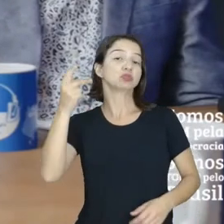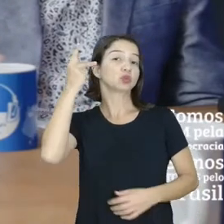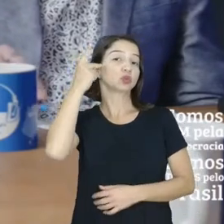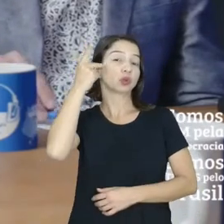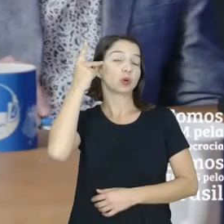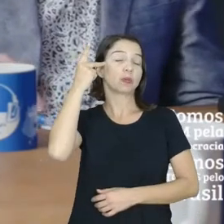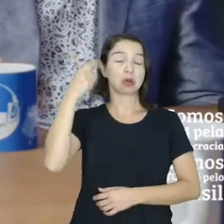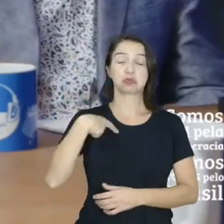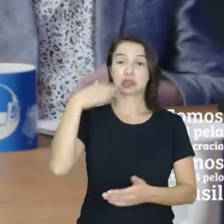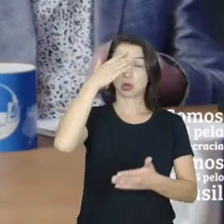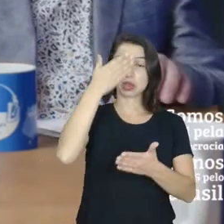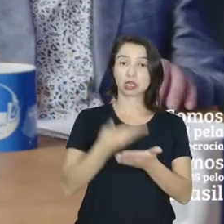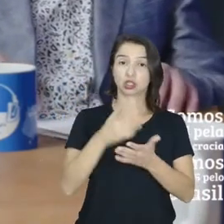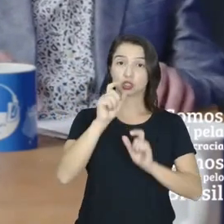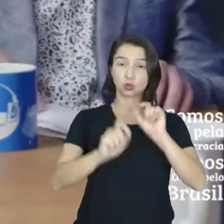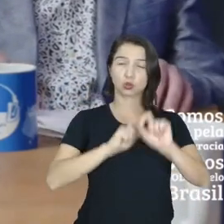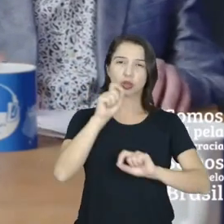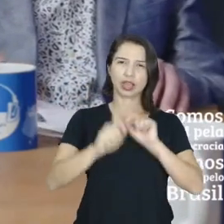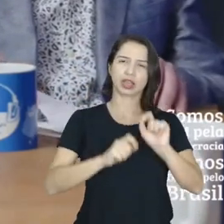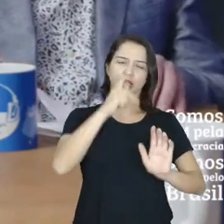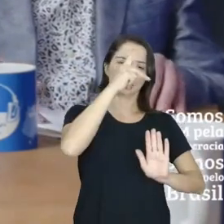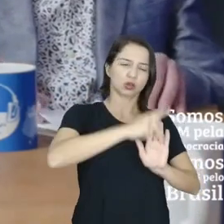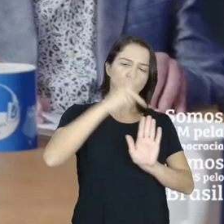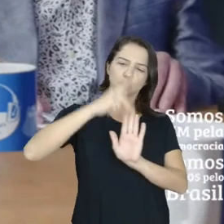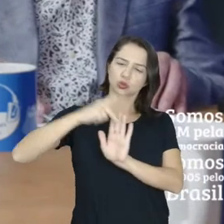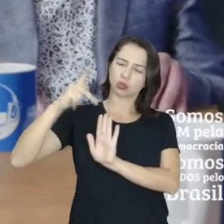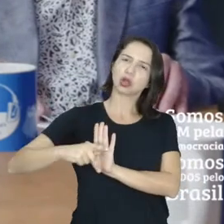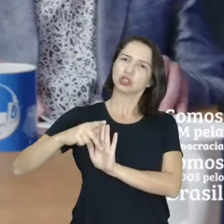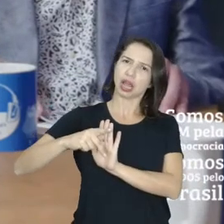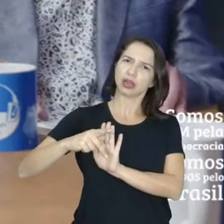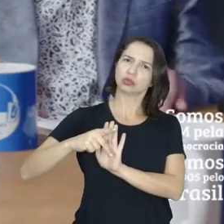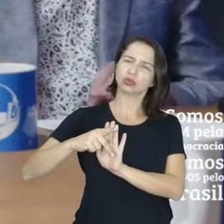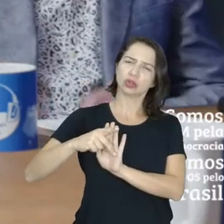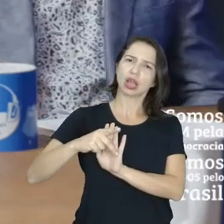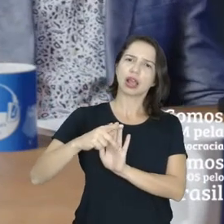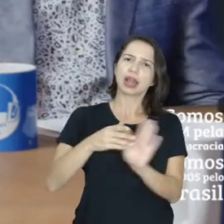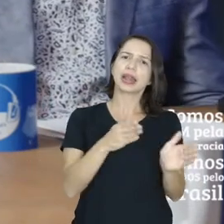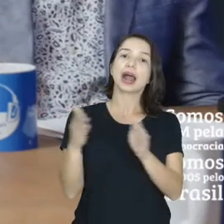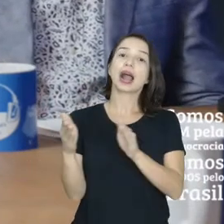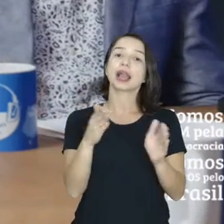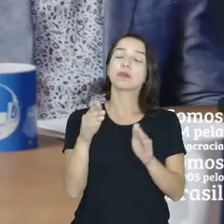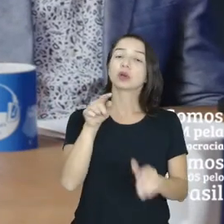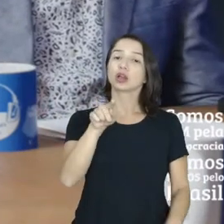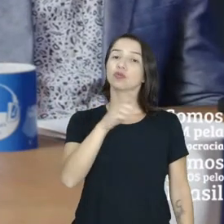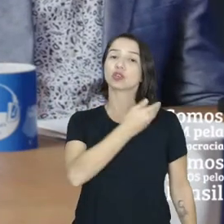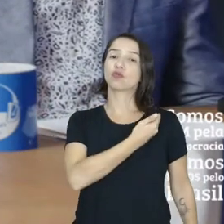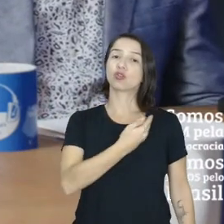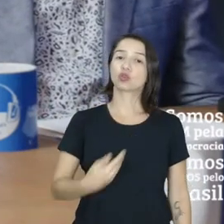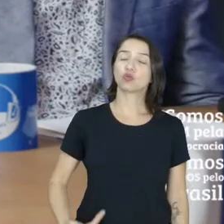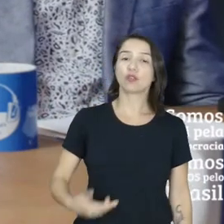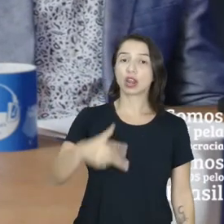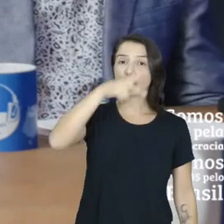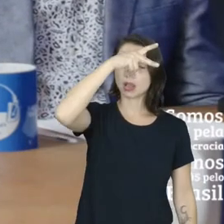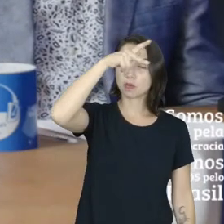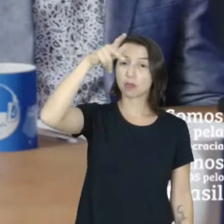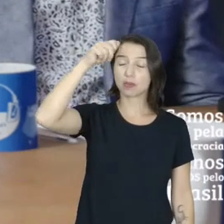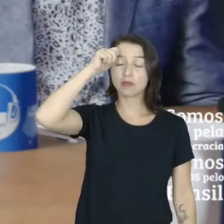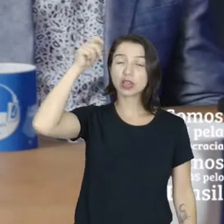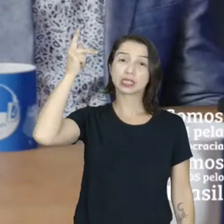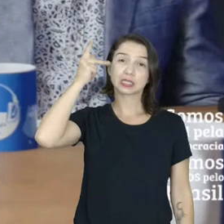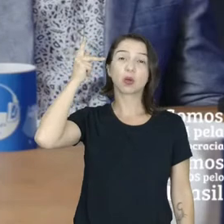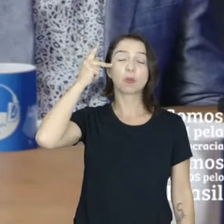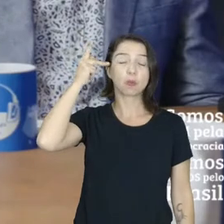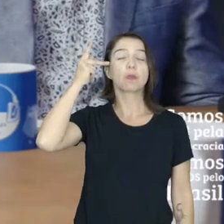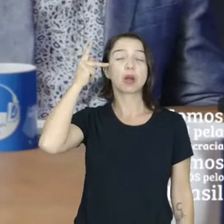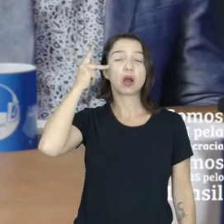coisas efetivas, realmente, que o governo de São Paulo, nas mãos do senhor, colocou em prática, poupa tempo, acho que é inquestionável. Temos a